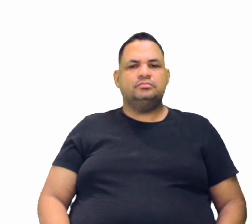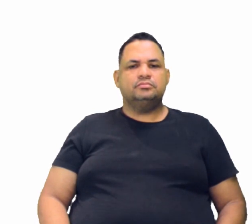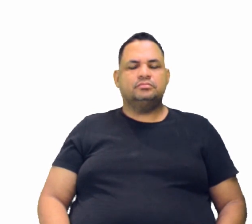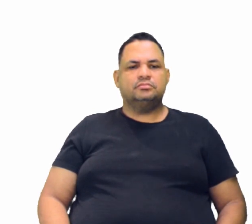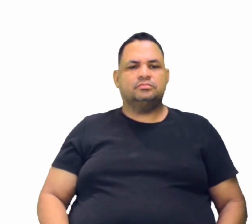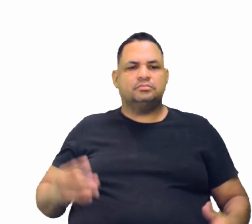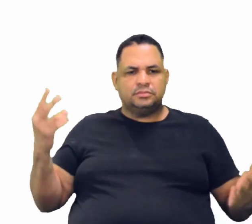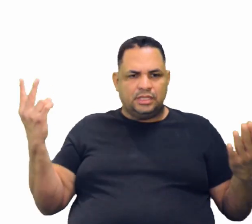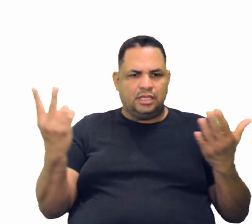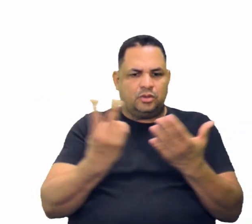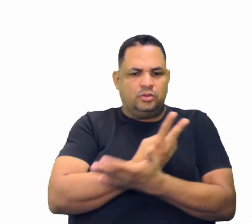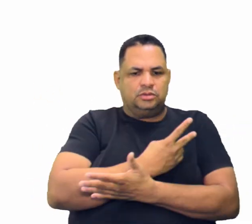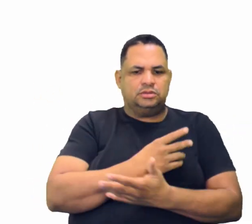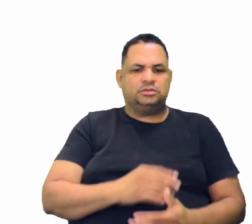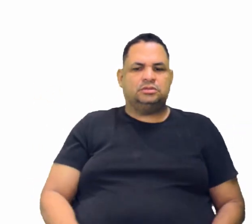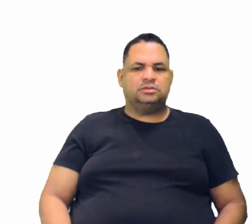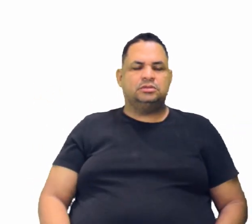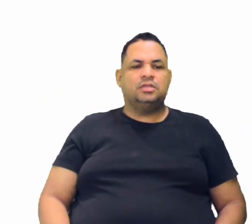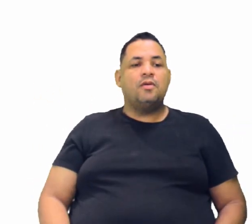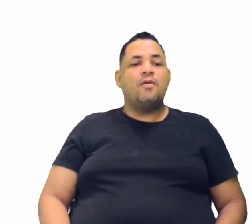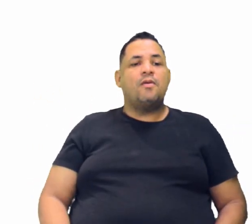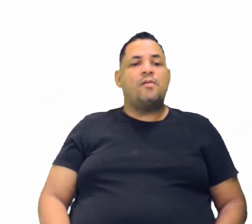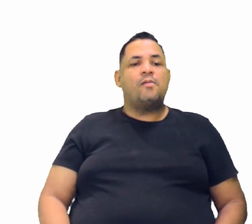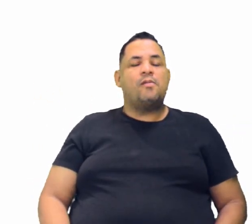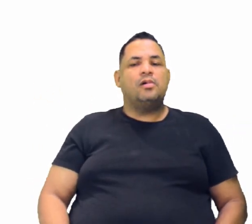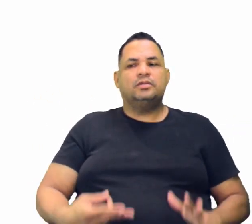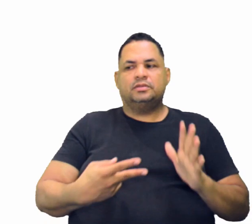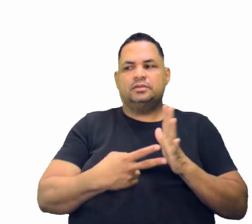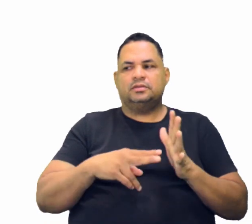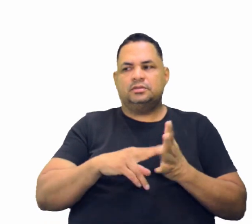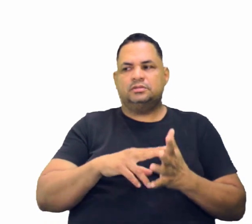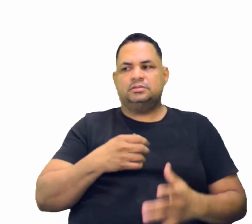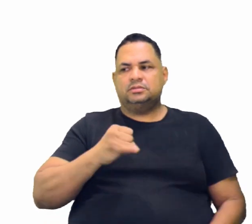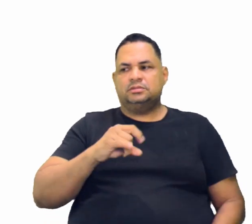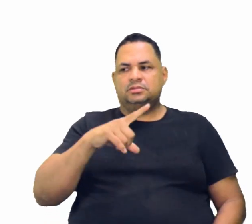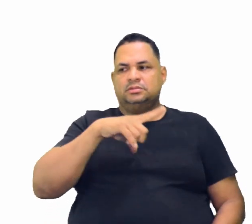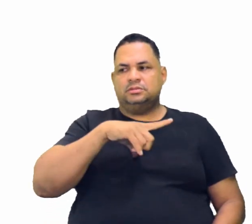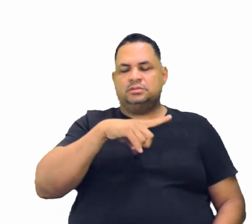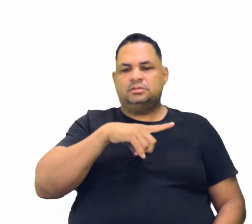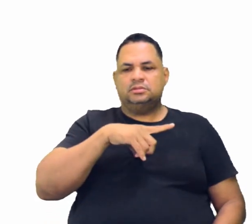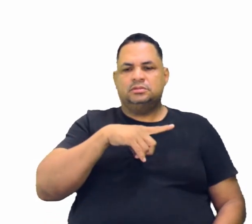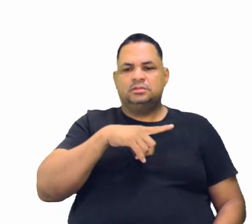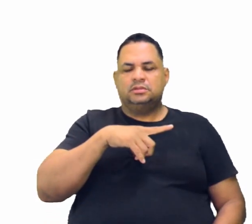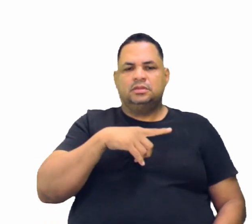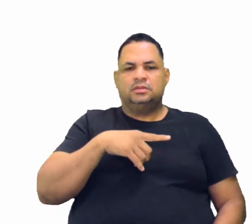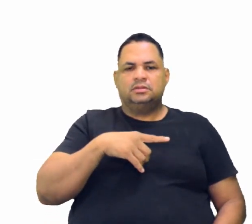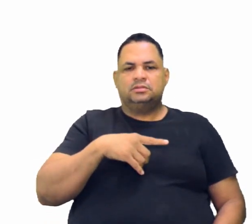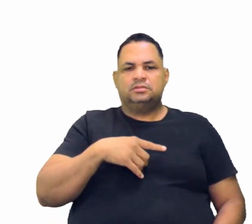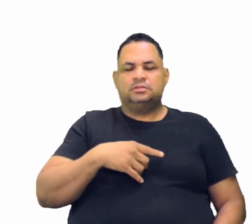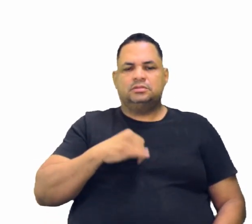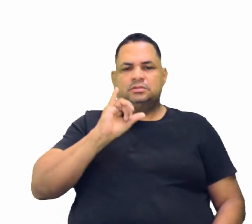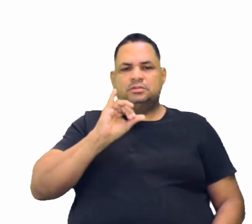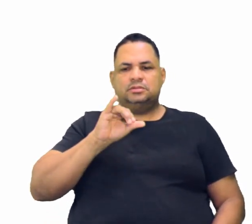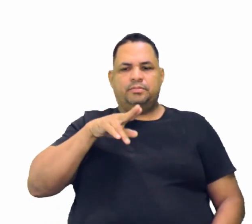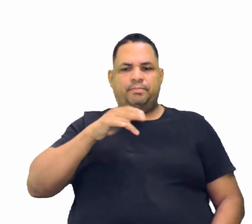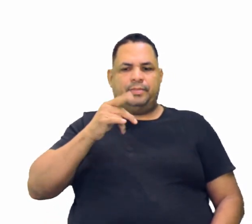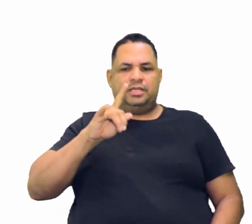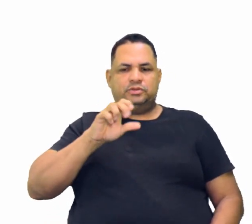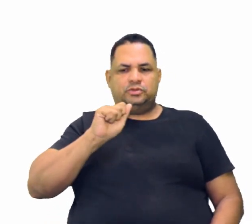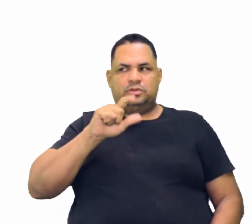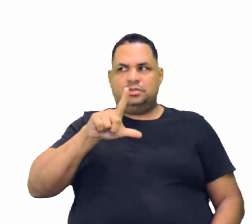ocorrer, né, de acontecer. Então, se ele tiver nesse sentido, ele vai ficar impessoal,